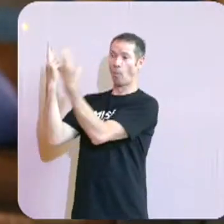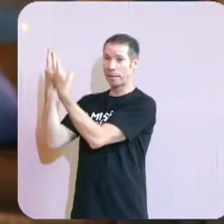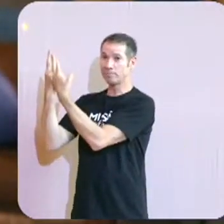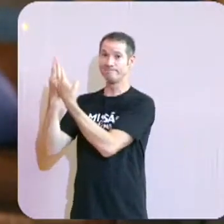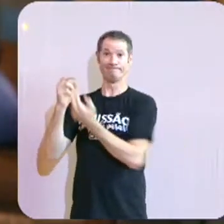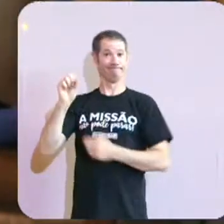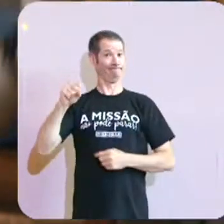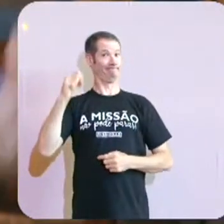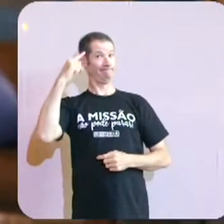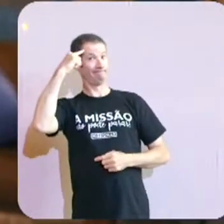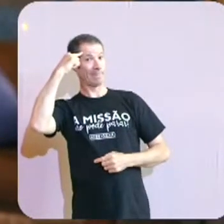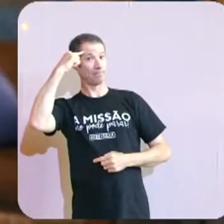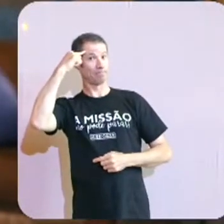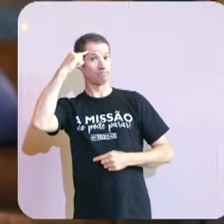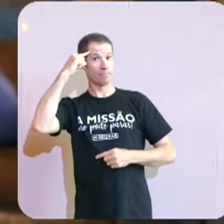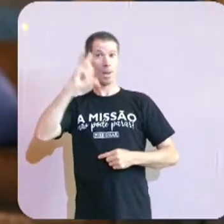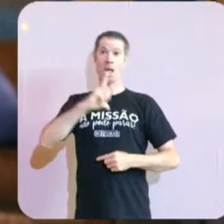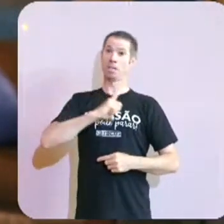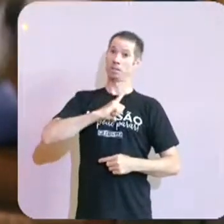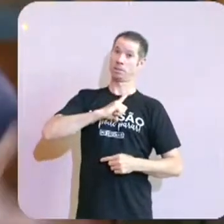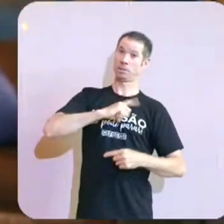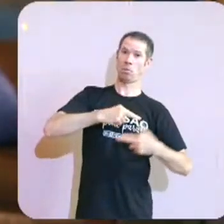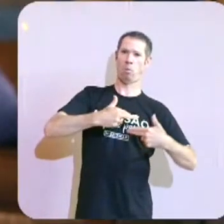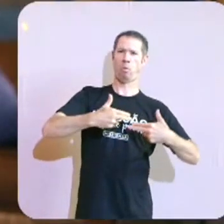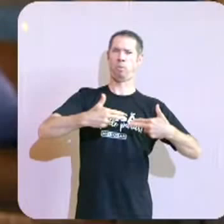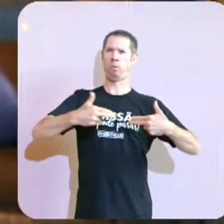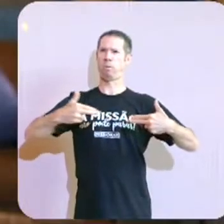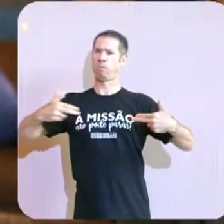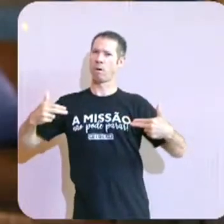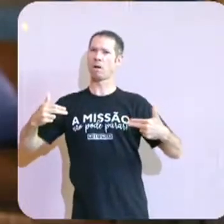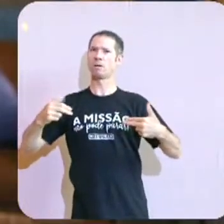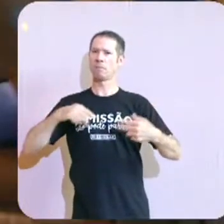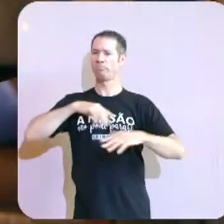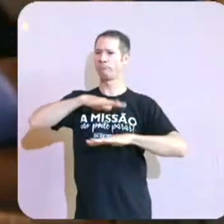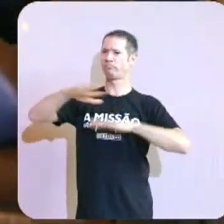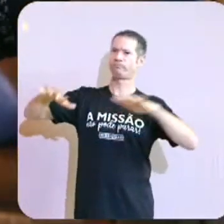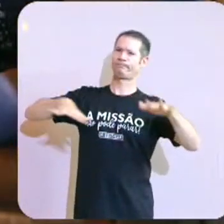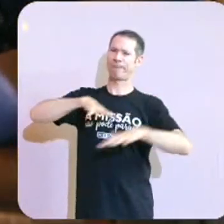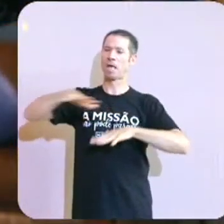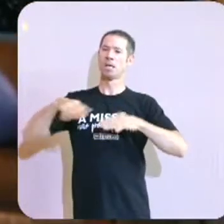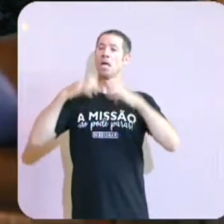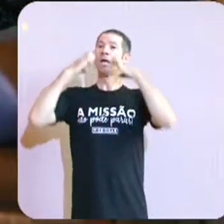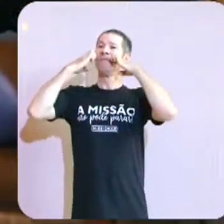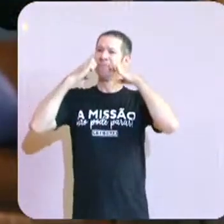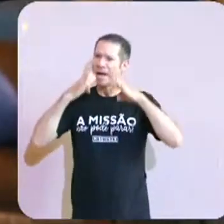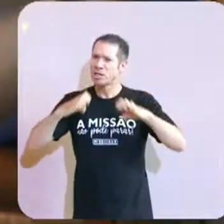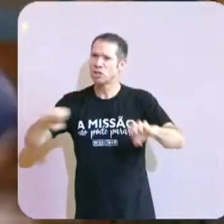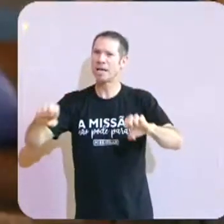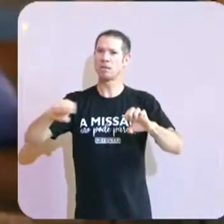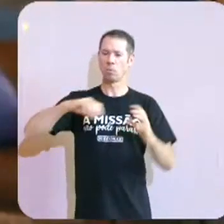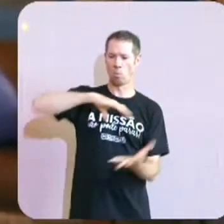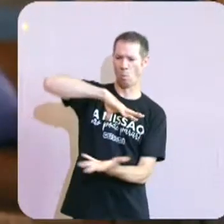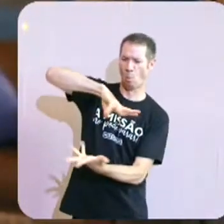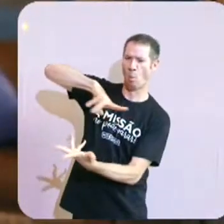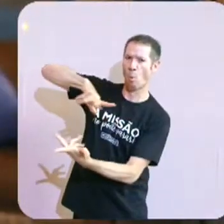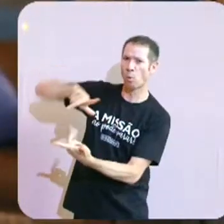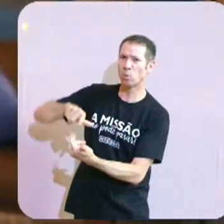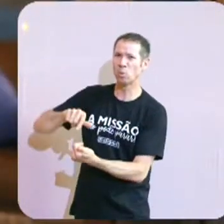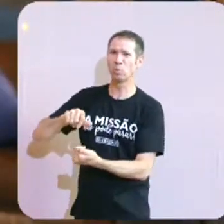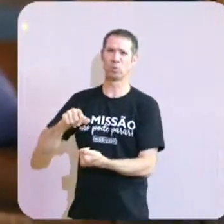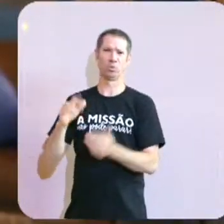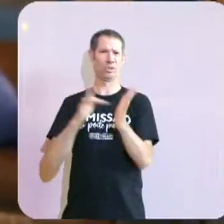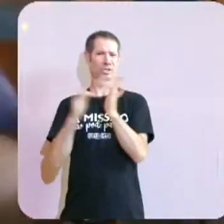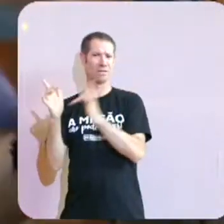Bom, existem várias formas por aí afora desse evangelho que está no mundo e que não é o evangelho